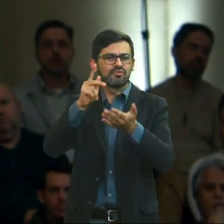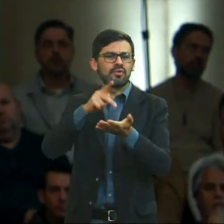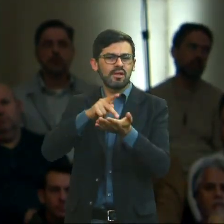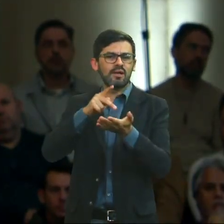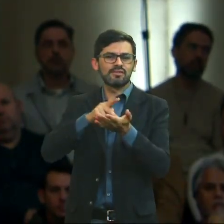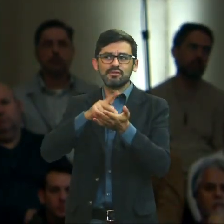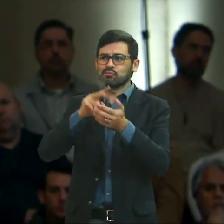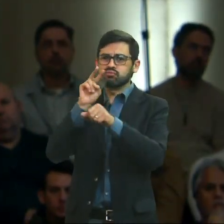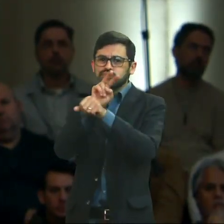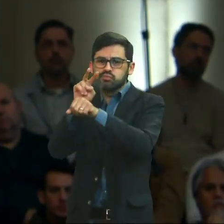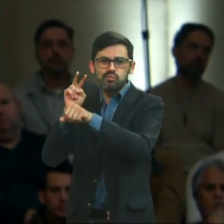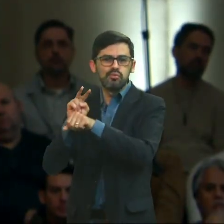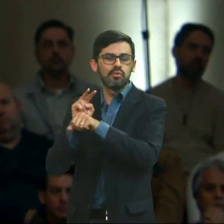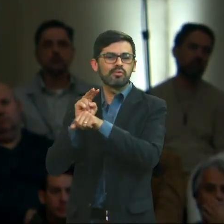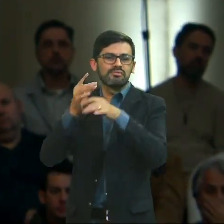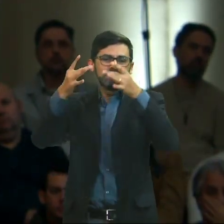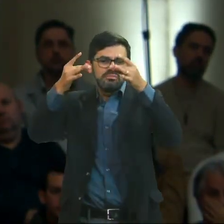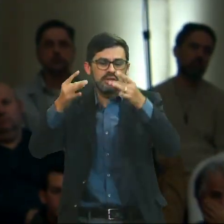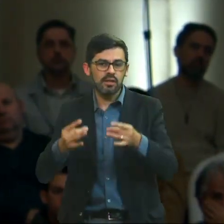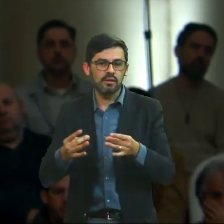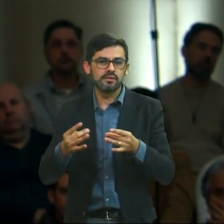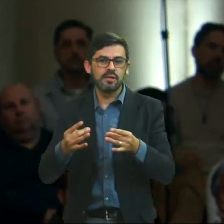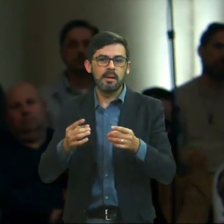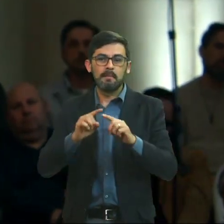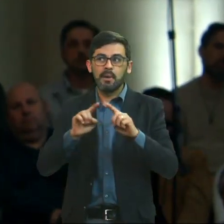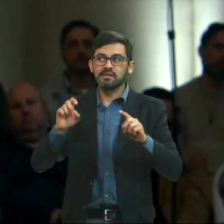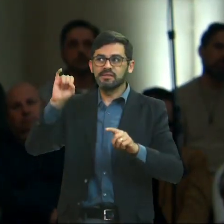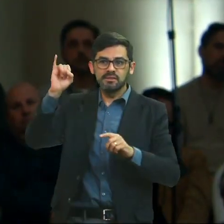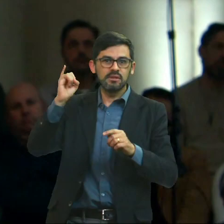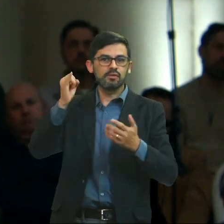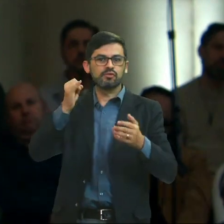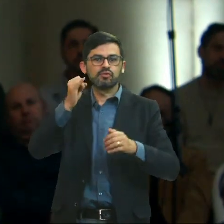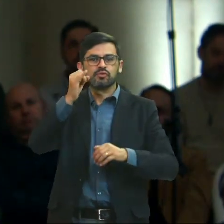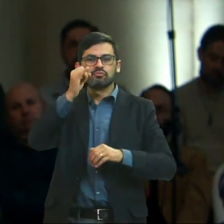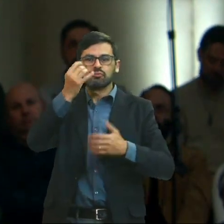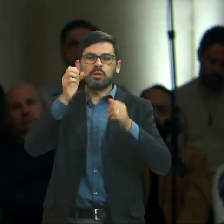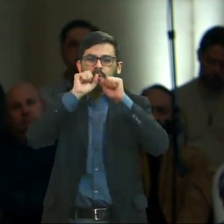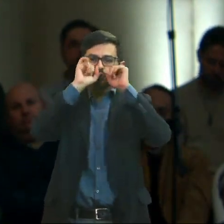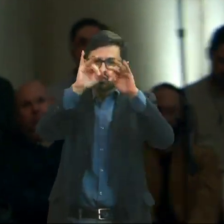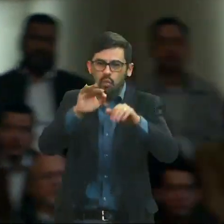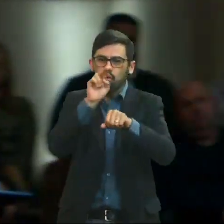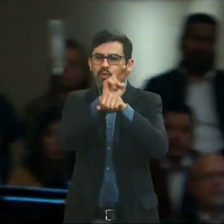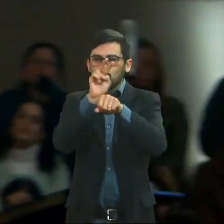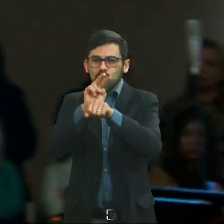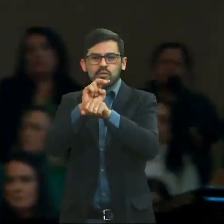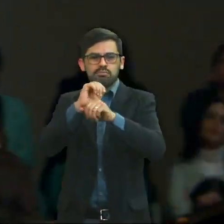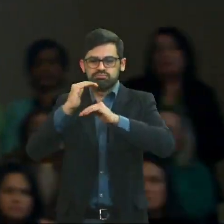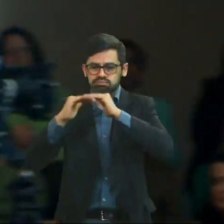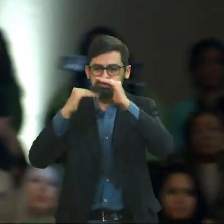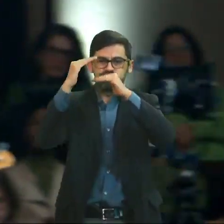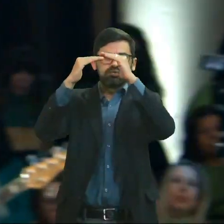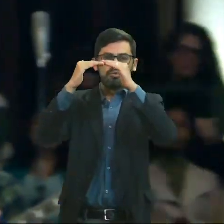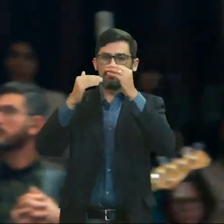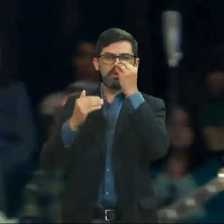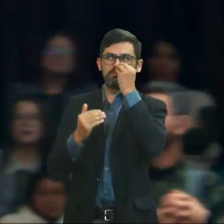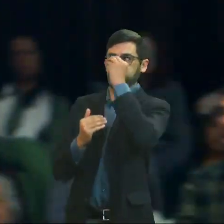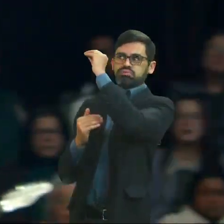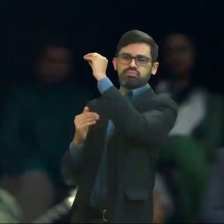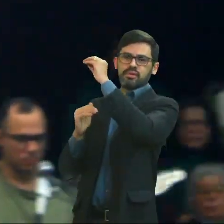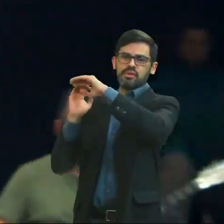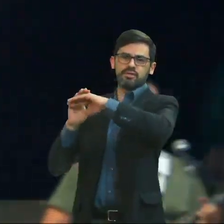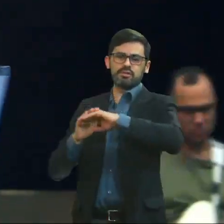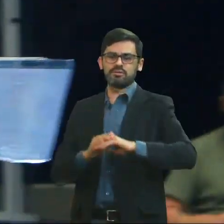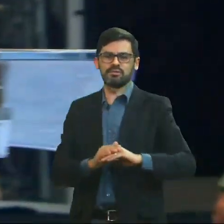foi satisfeita. Mas se Deus te colocou na mesa, não vire as costas para Ele. Nós muitas vezes somos como o